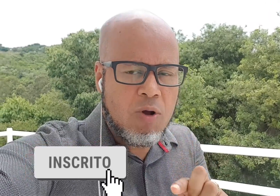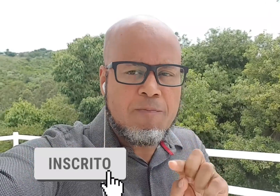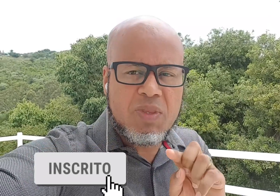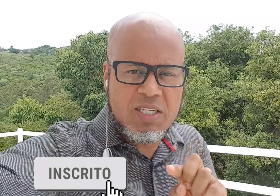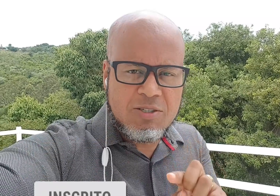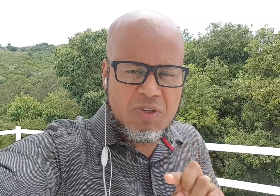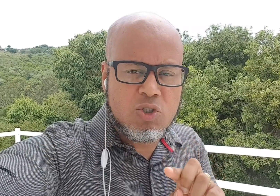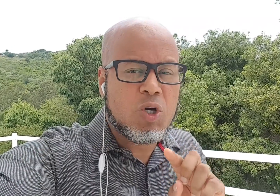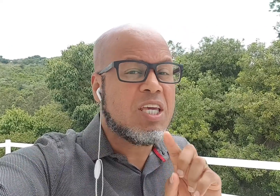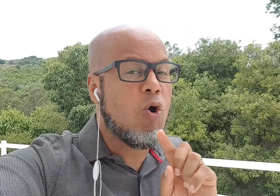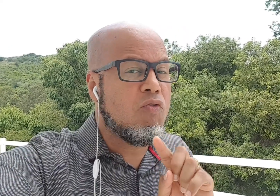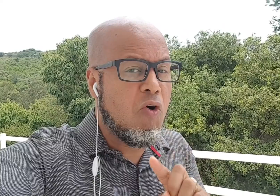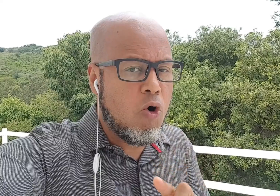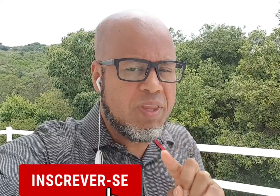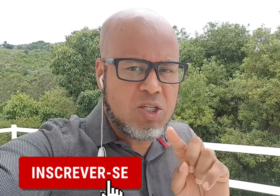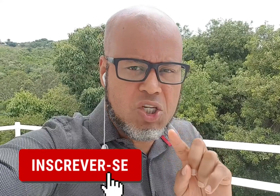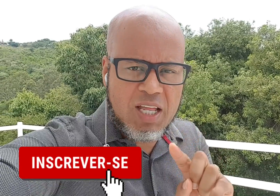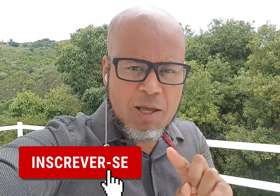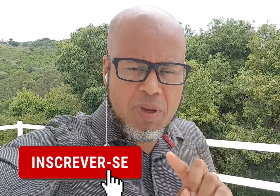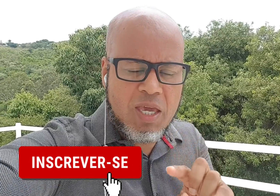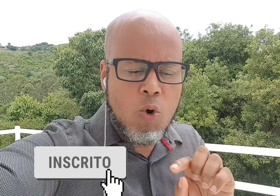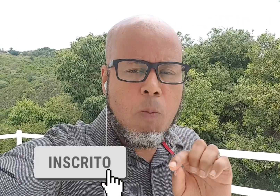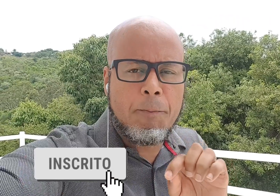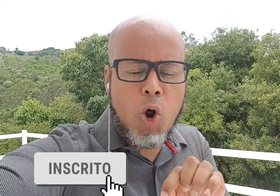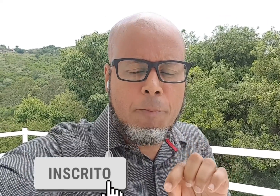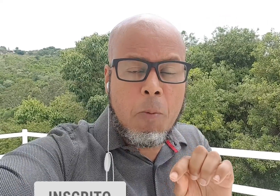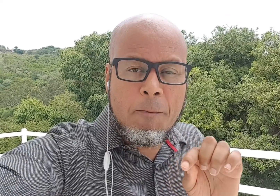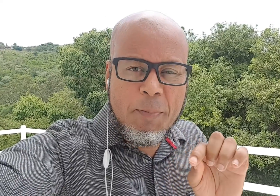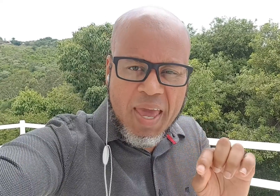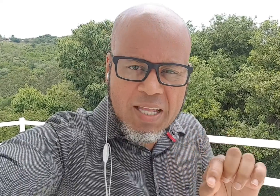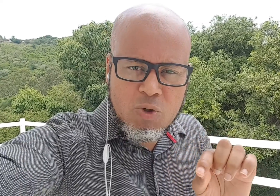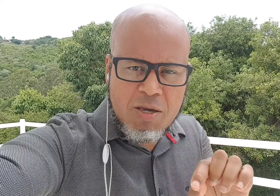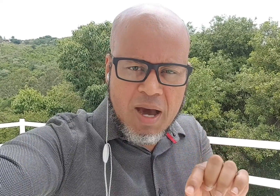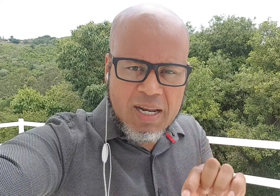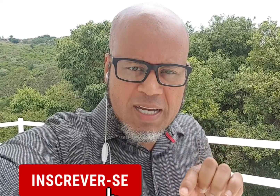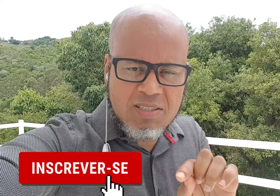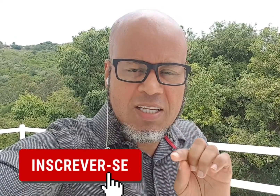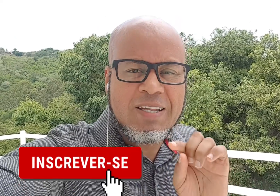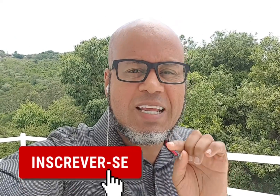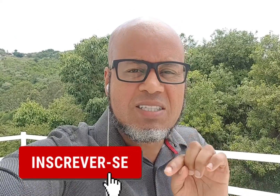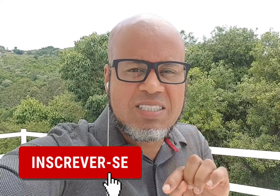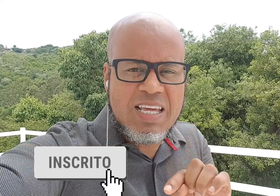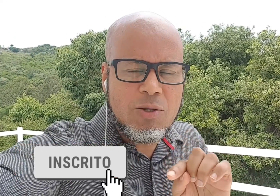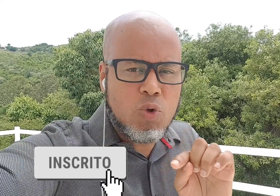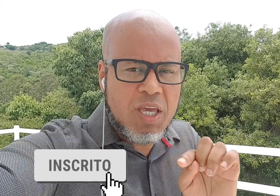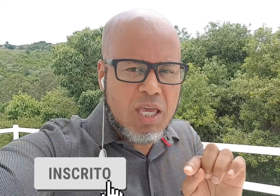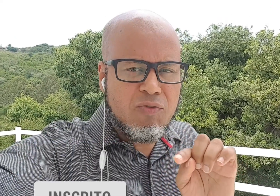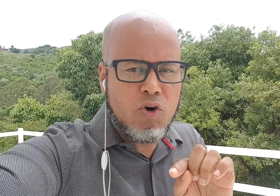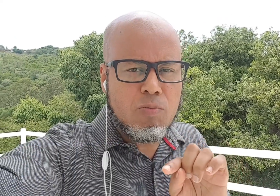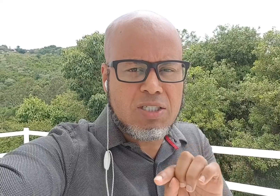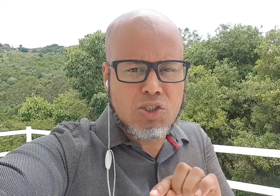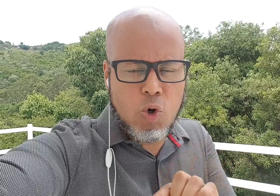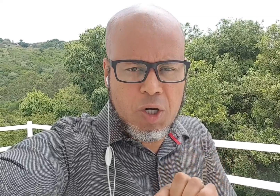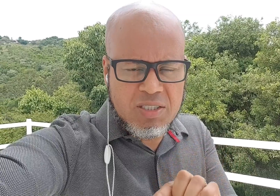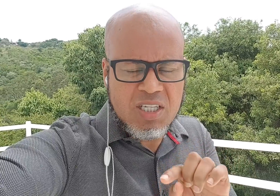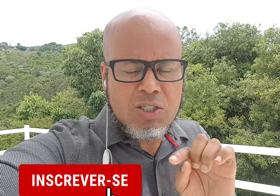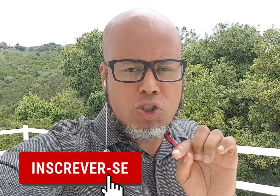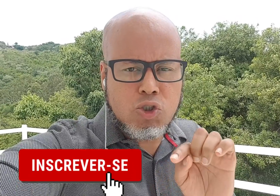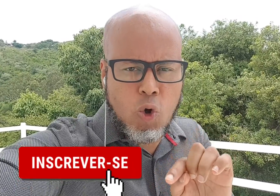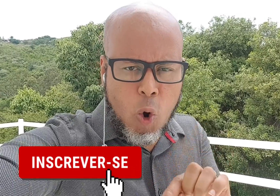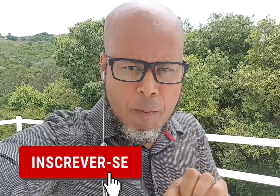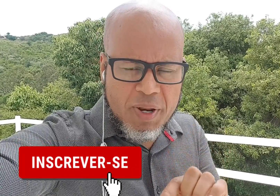final desse vídeo. E eu vou deixar também o próprio Pedro Guimarães trazendo informações